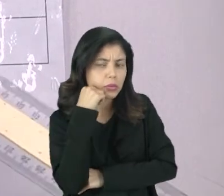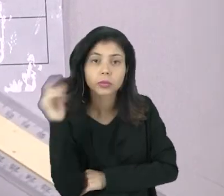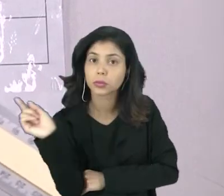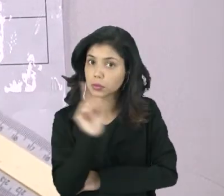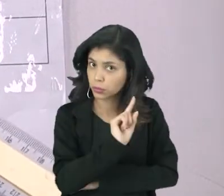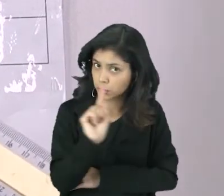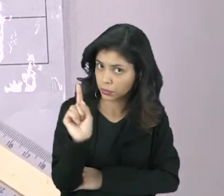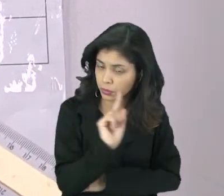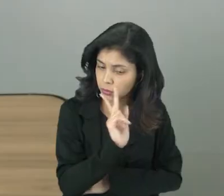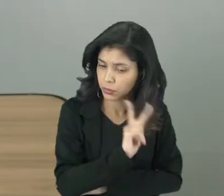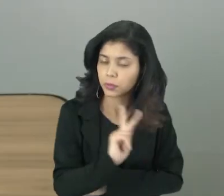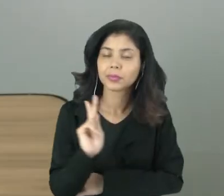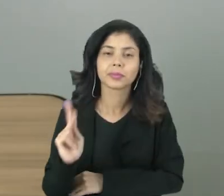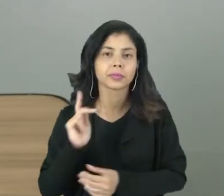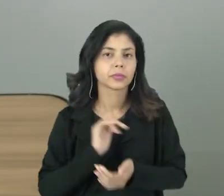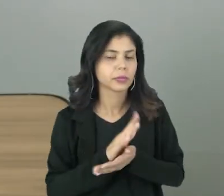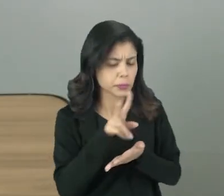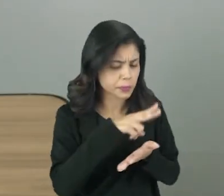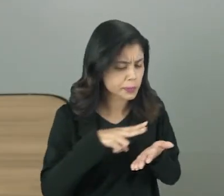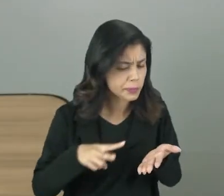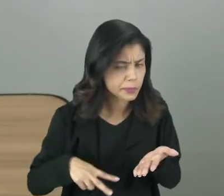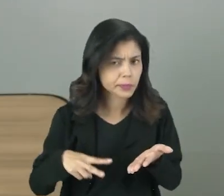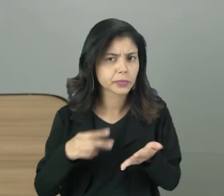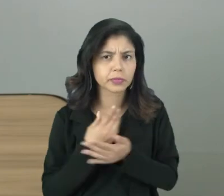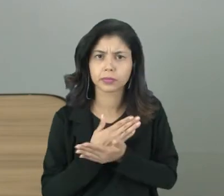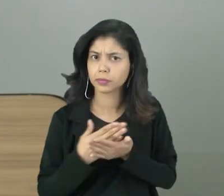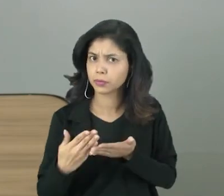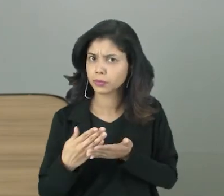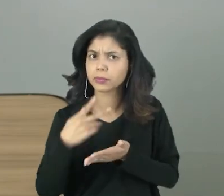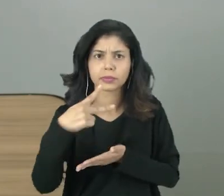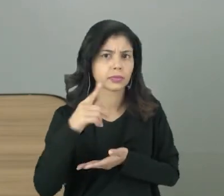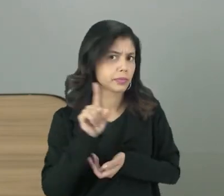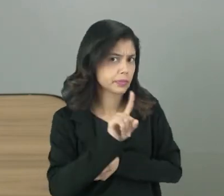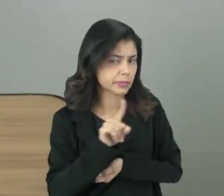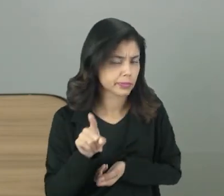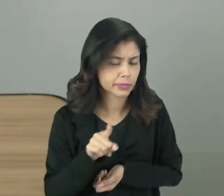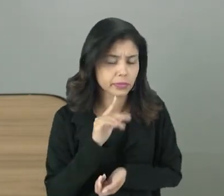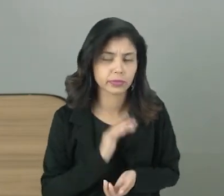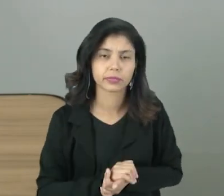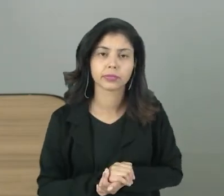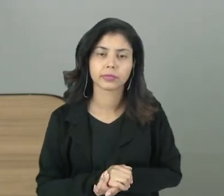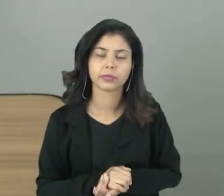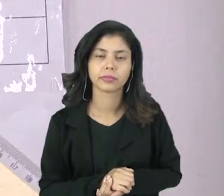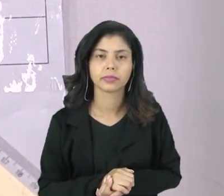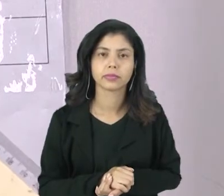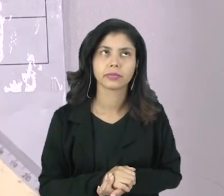não professora lendo não inicia com a letra p